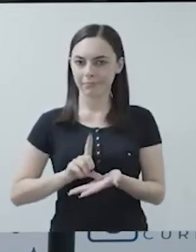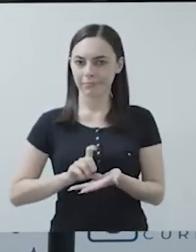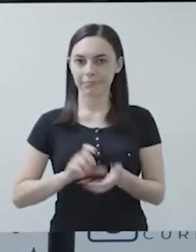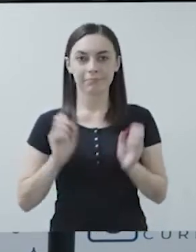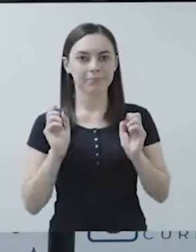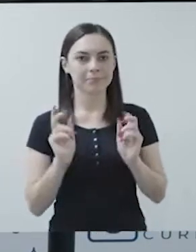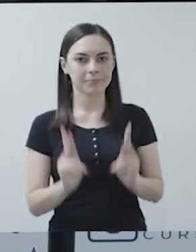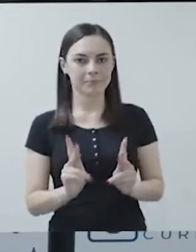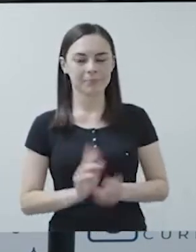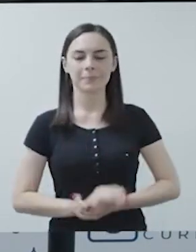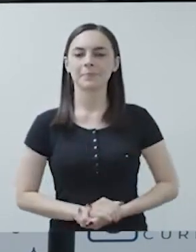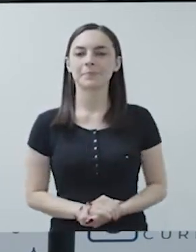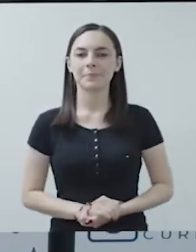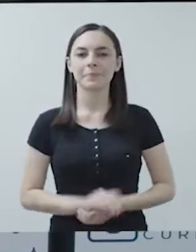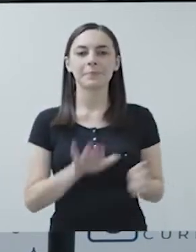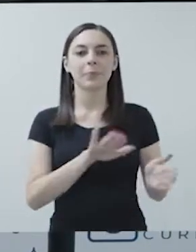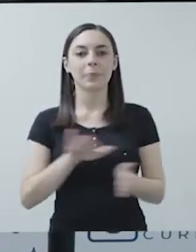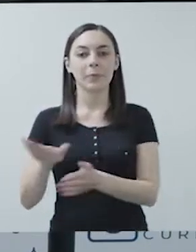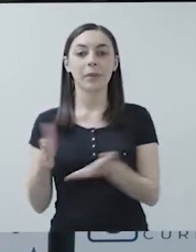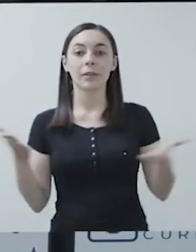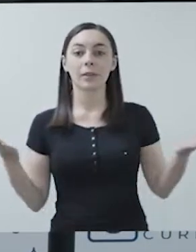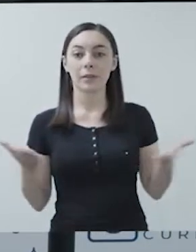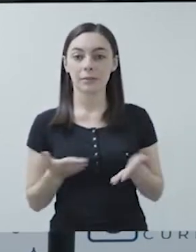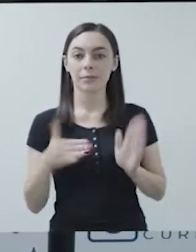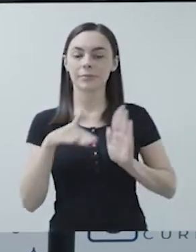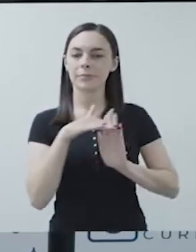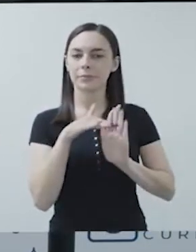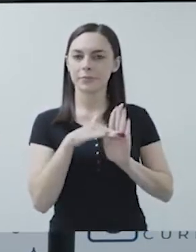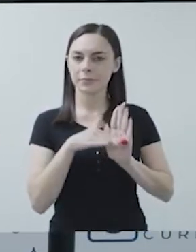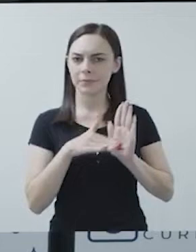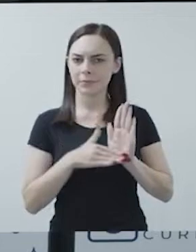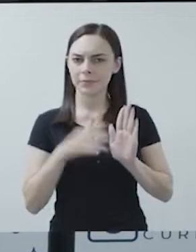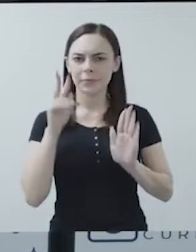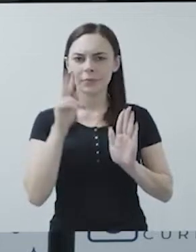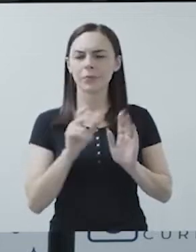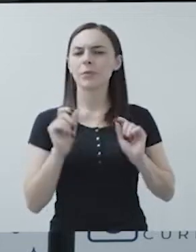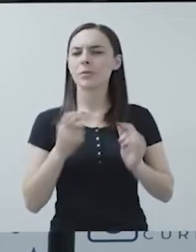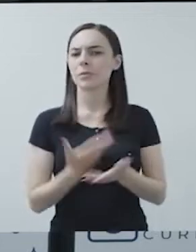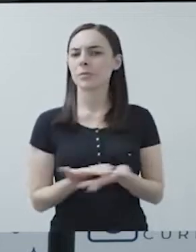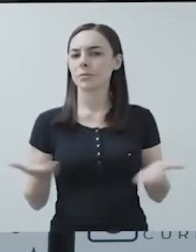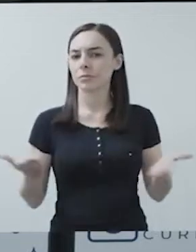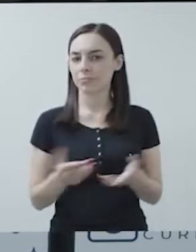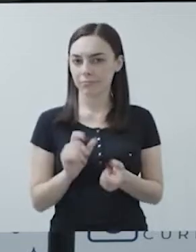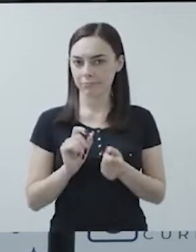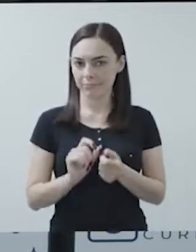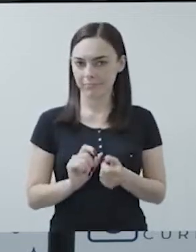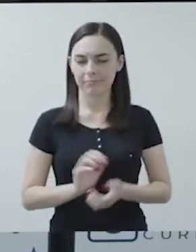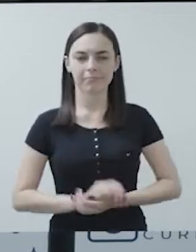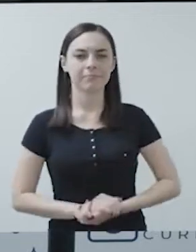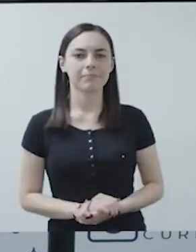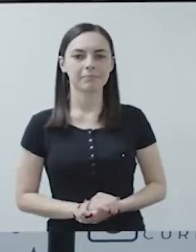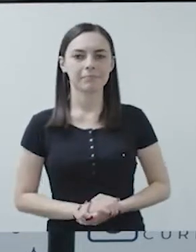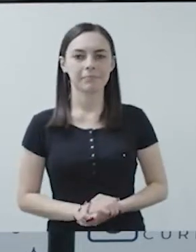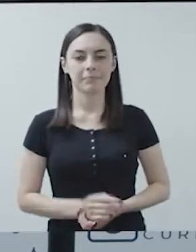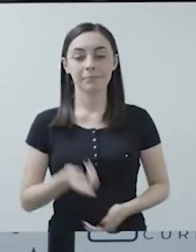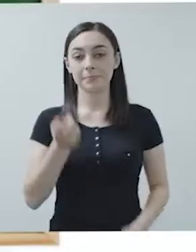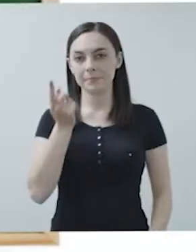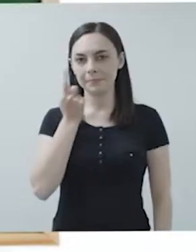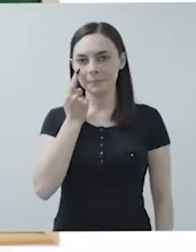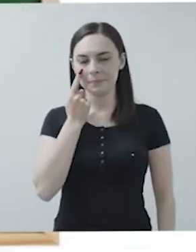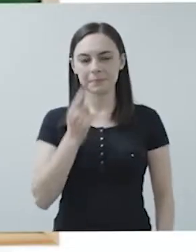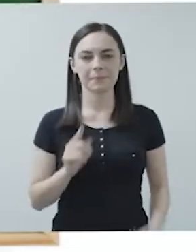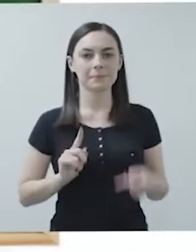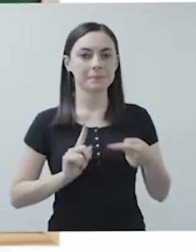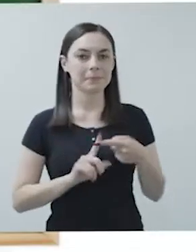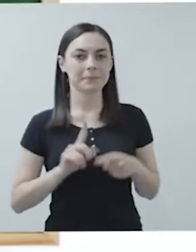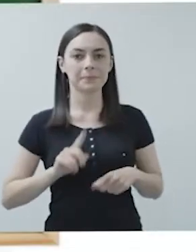ok? Então agora vamos para a nossa rotina, vamos ver o que nós vamos fazer na nossa aula de hoje. Olha lá, você